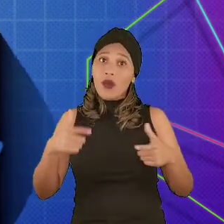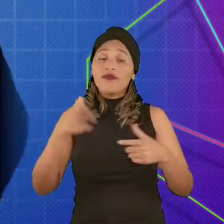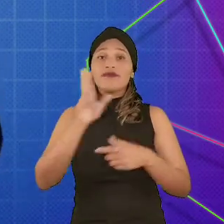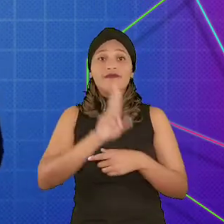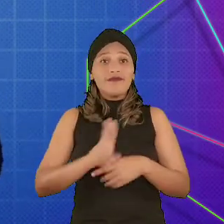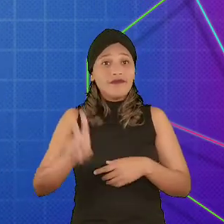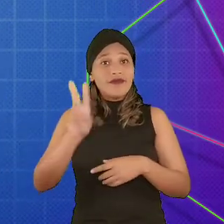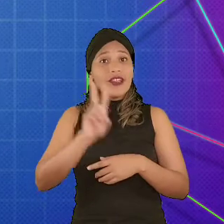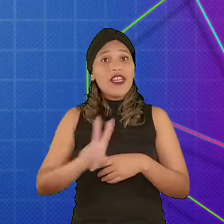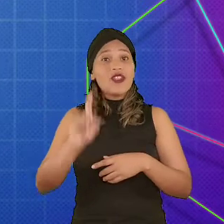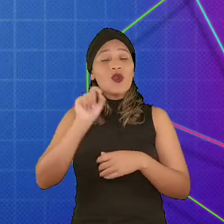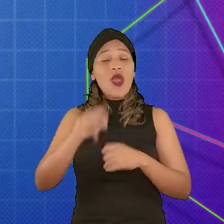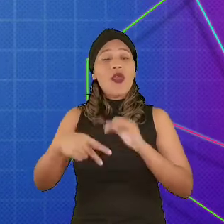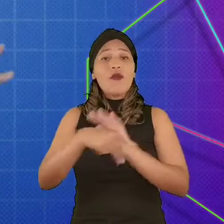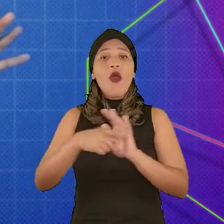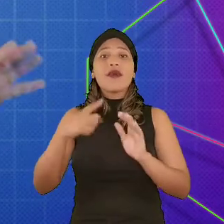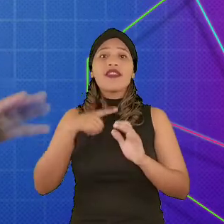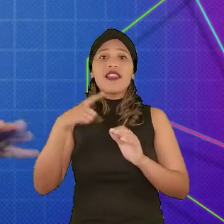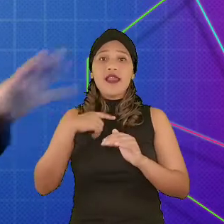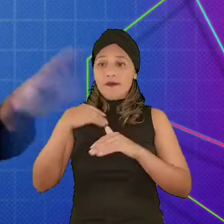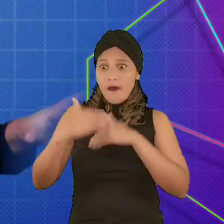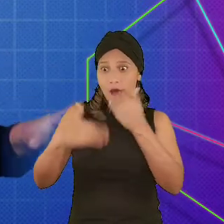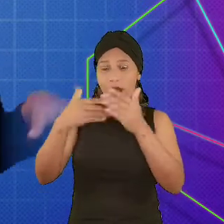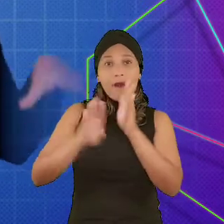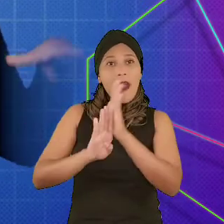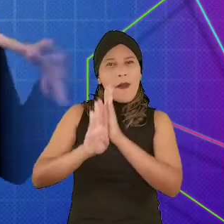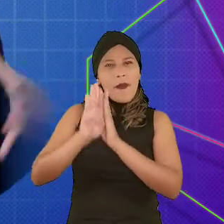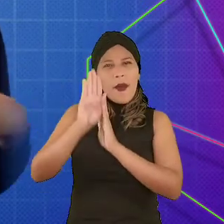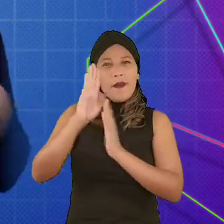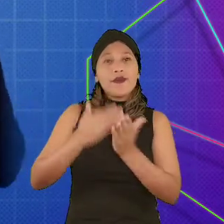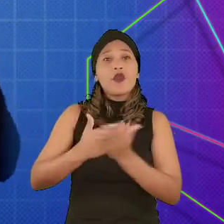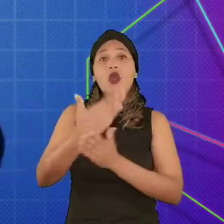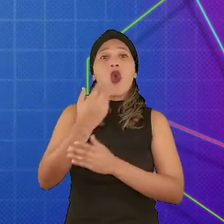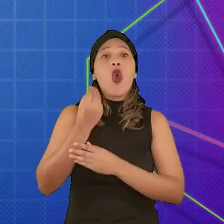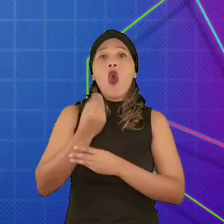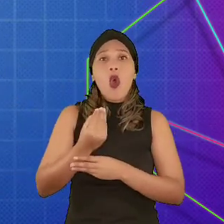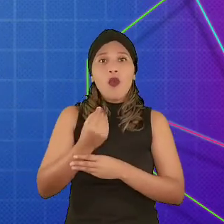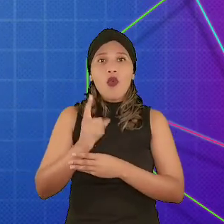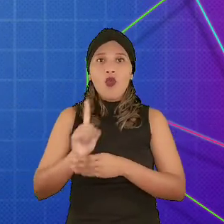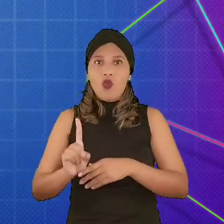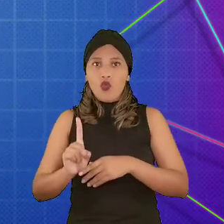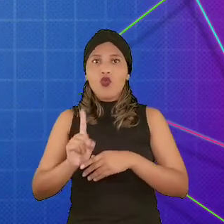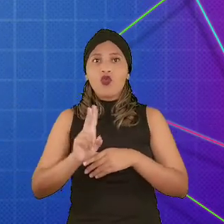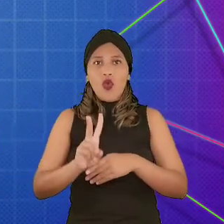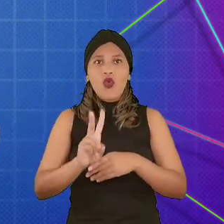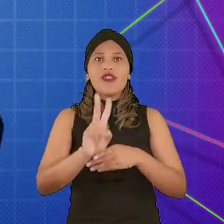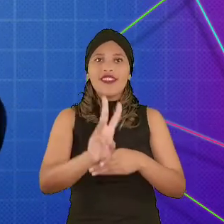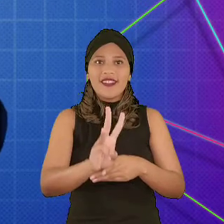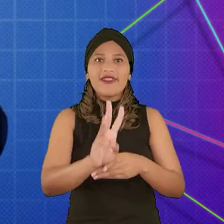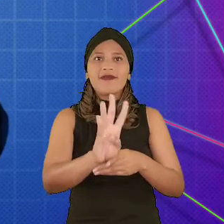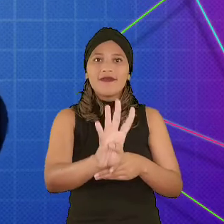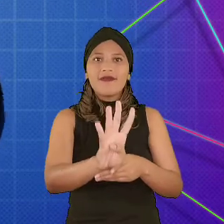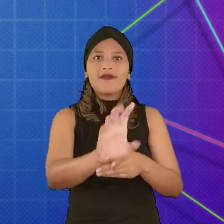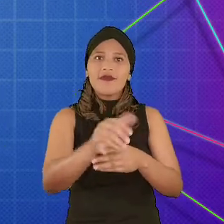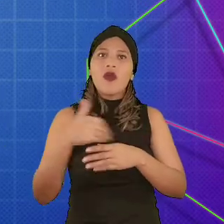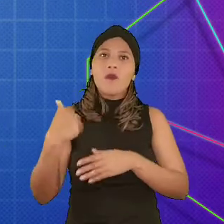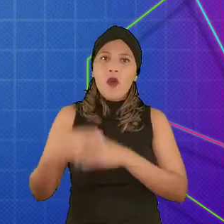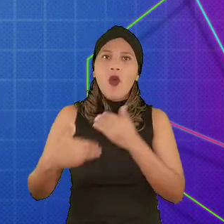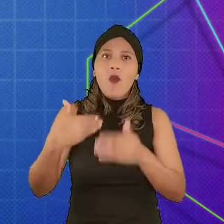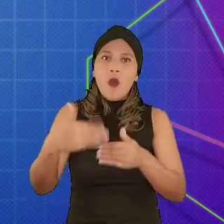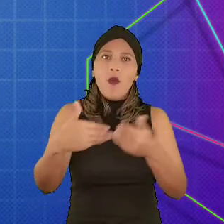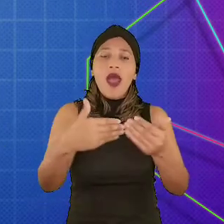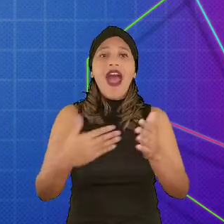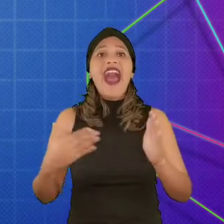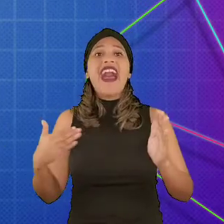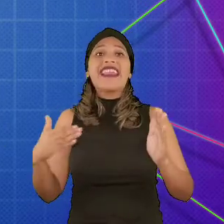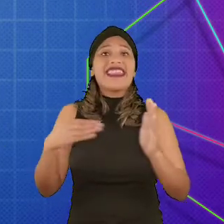das vezes, a ordem usada para escalar a dificuldade em jogos começa com um, vai para o dois, passando uma série de uns e